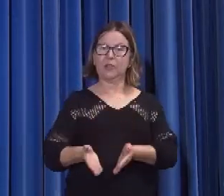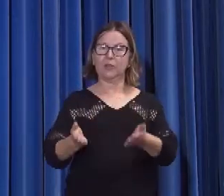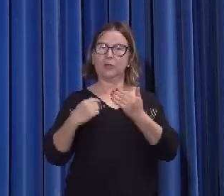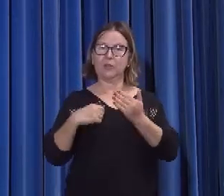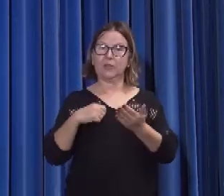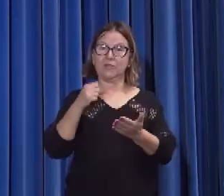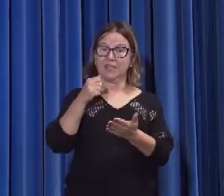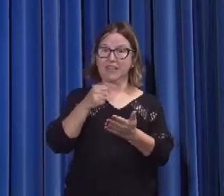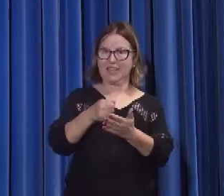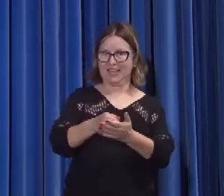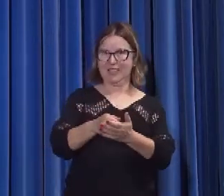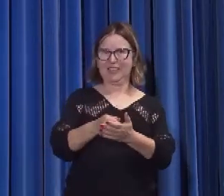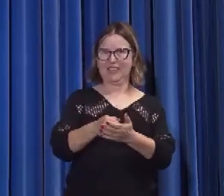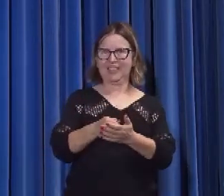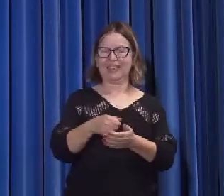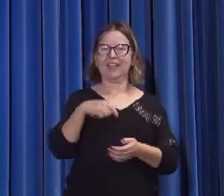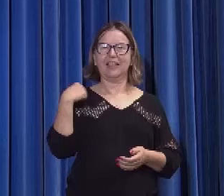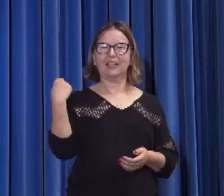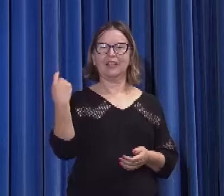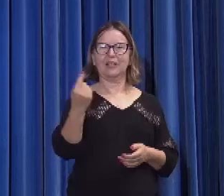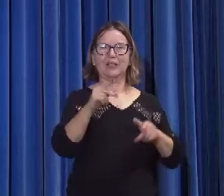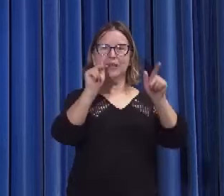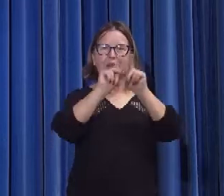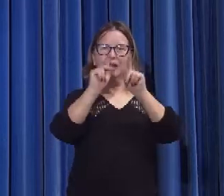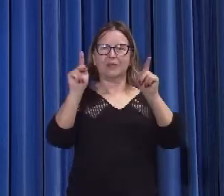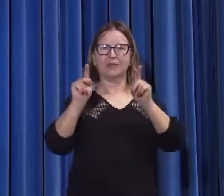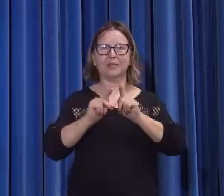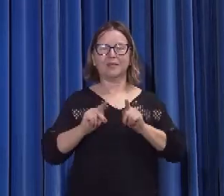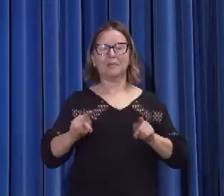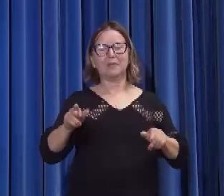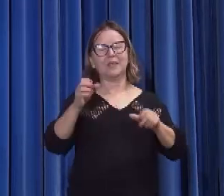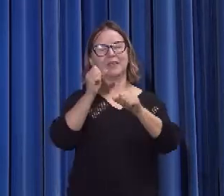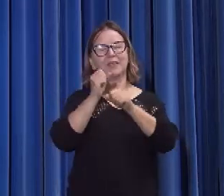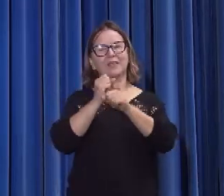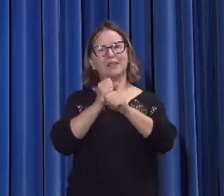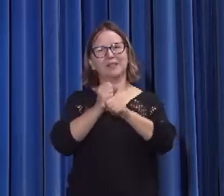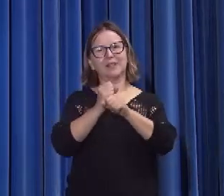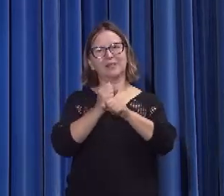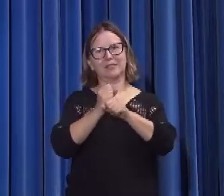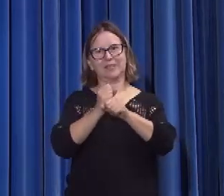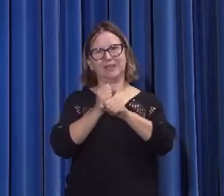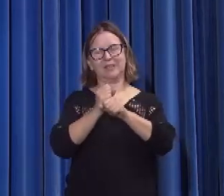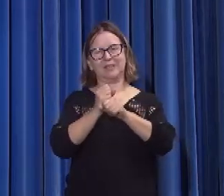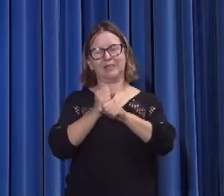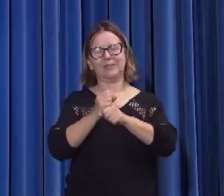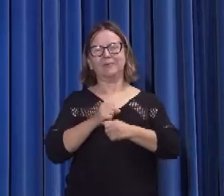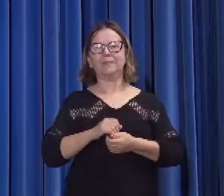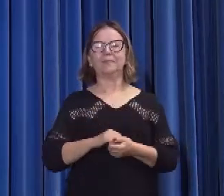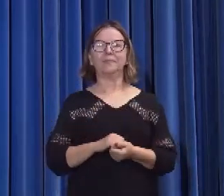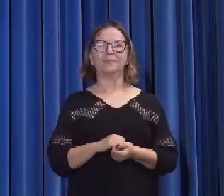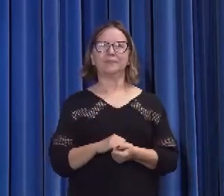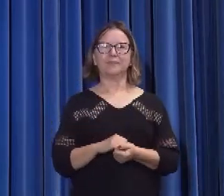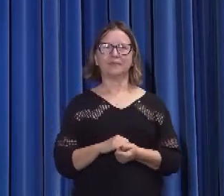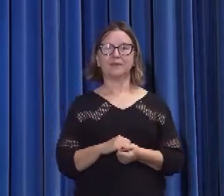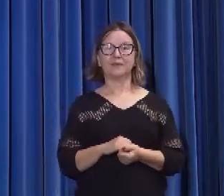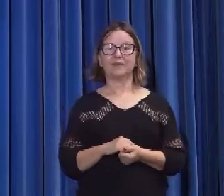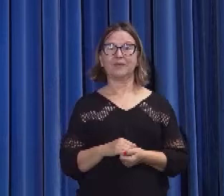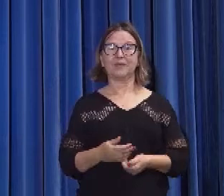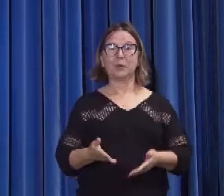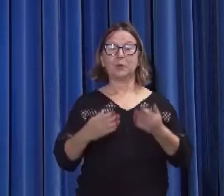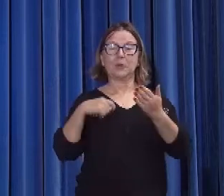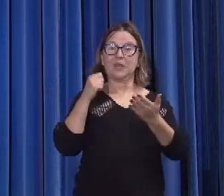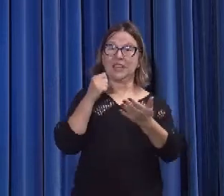nossa paz e segurança. Nos dizeres do Carson, nos dão